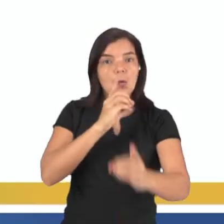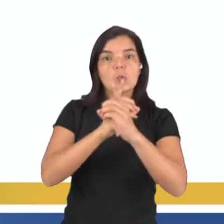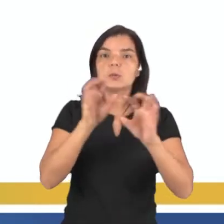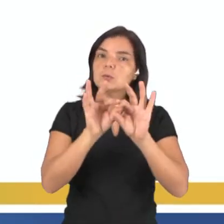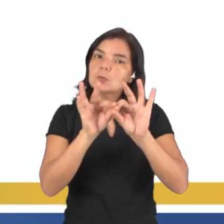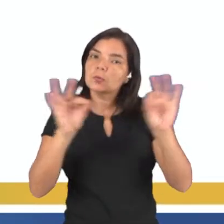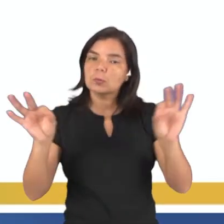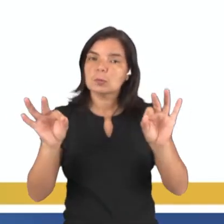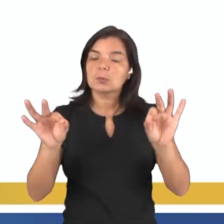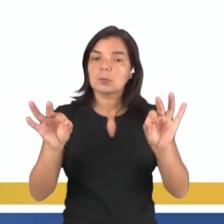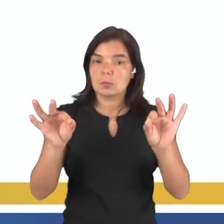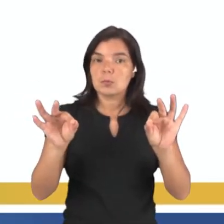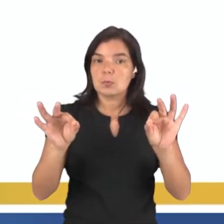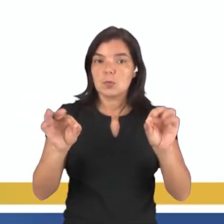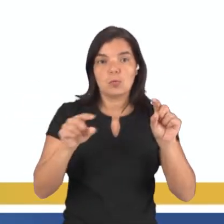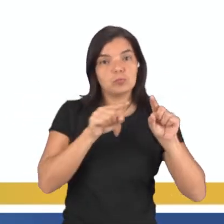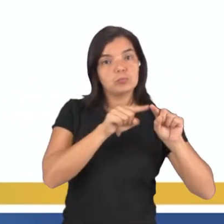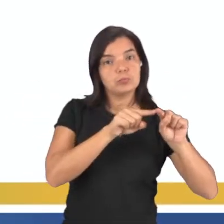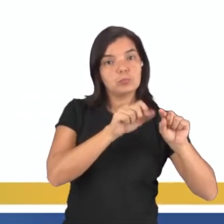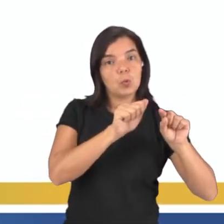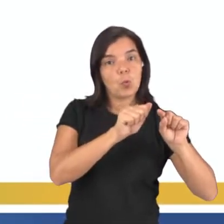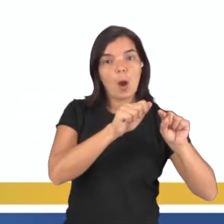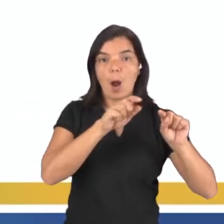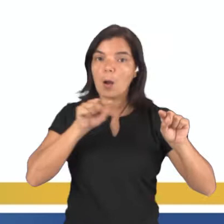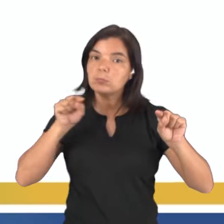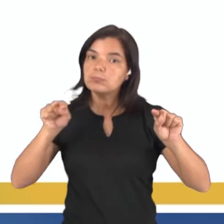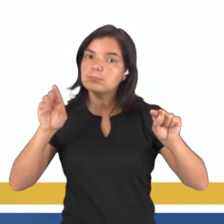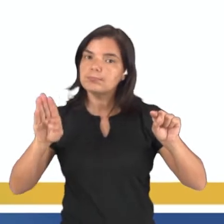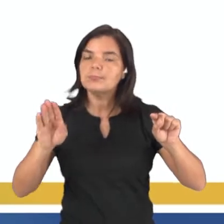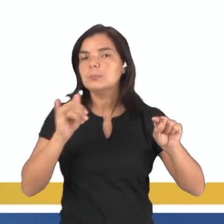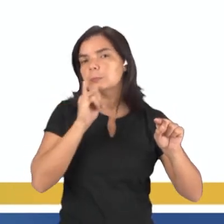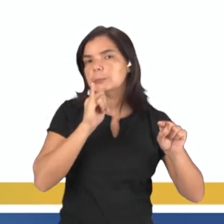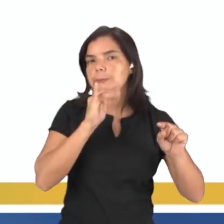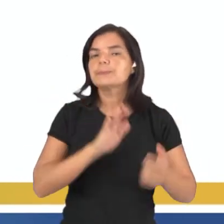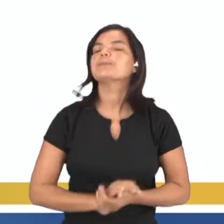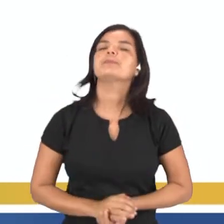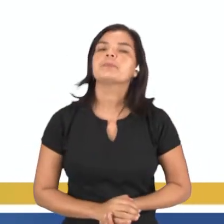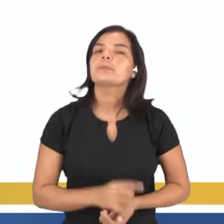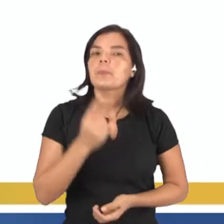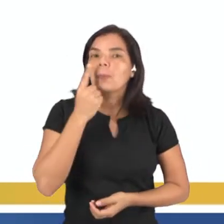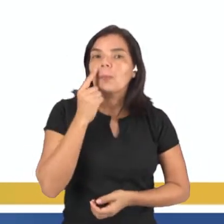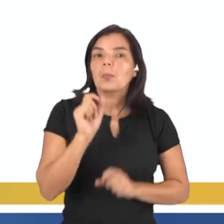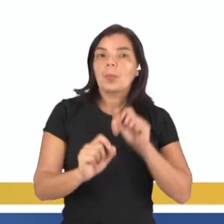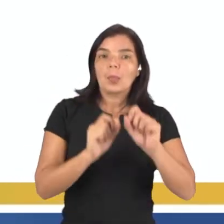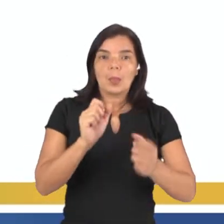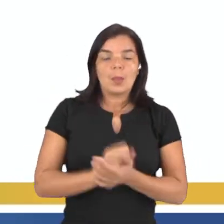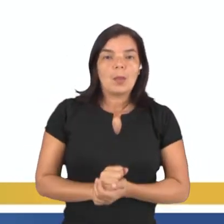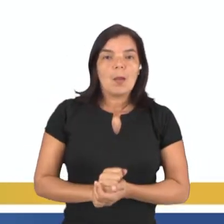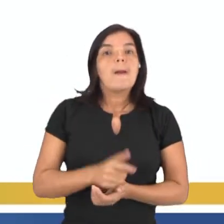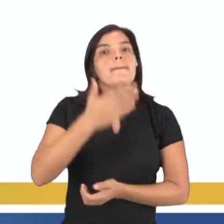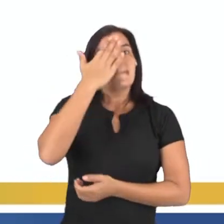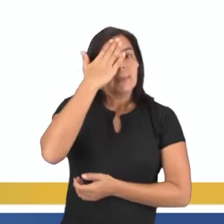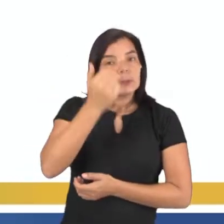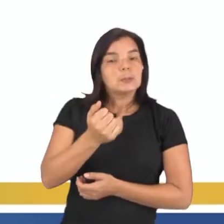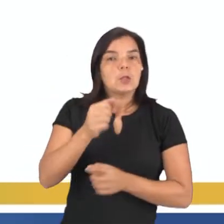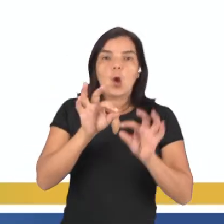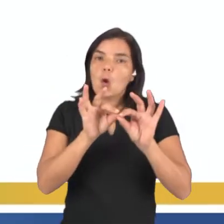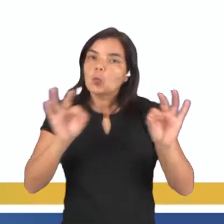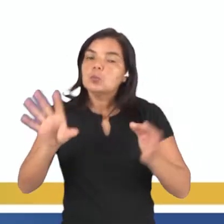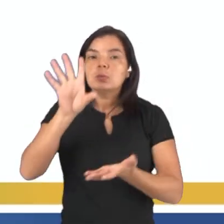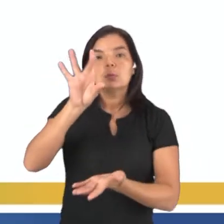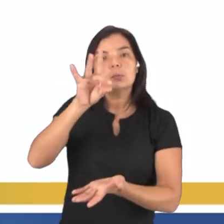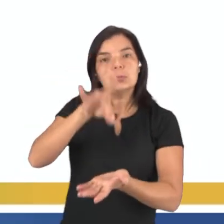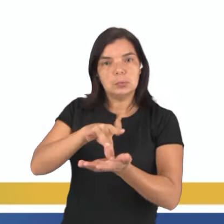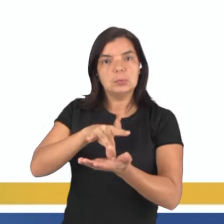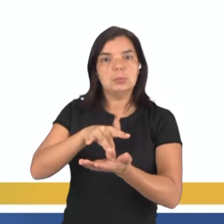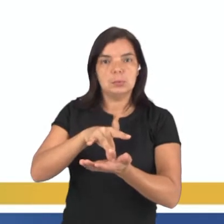uma determinada distância de um ponto A com um ponto B, por exemplo. Então vamos lá. Para saber a medida